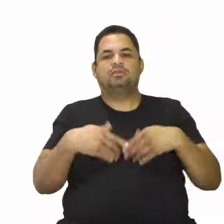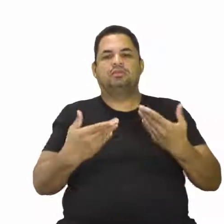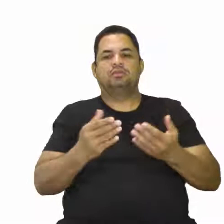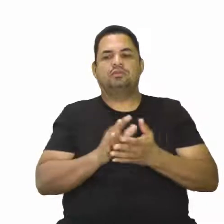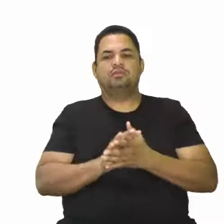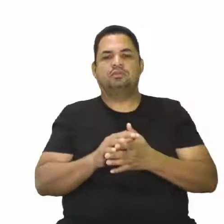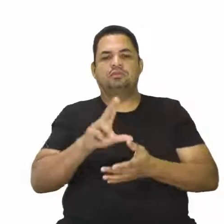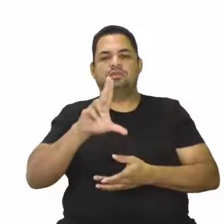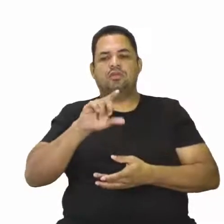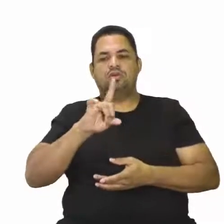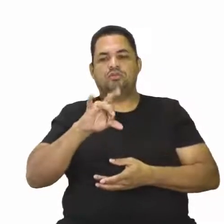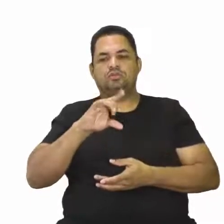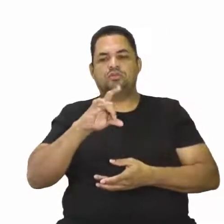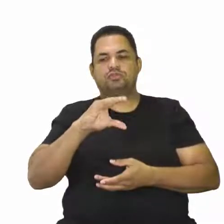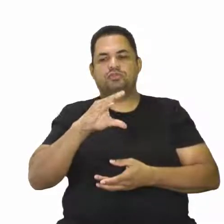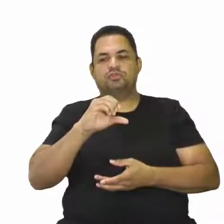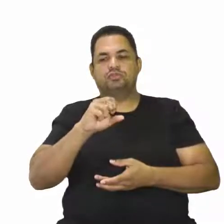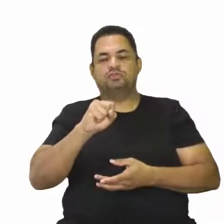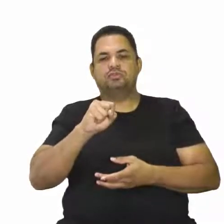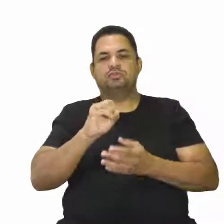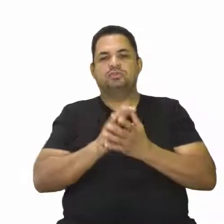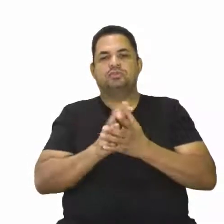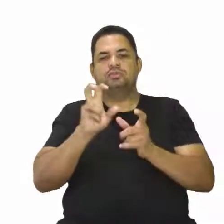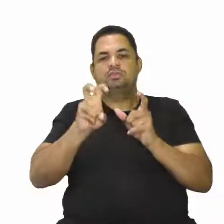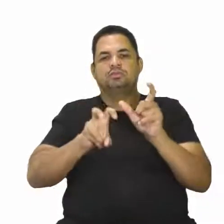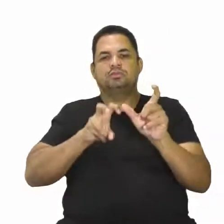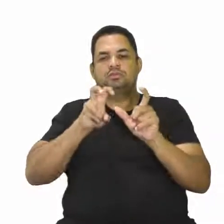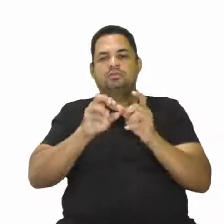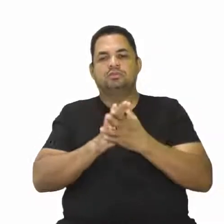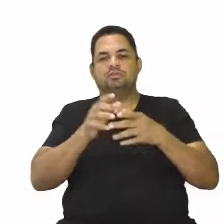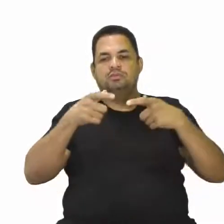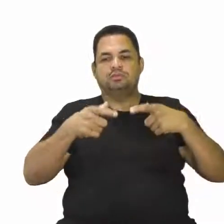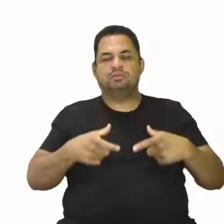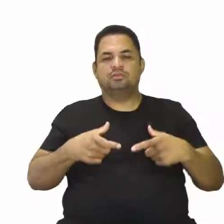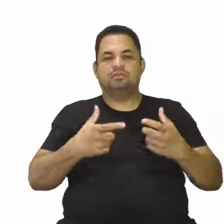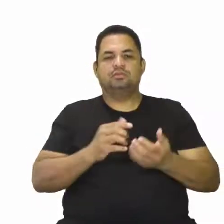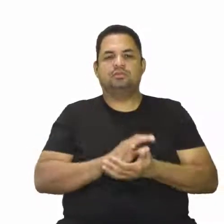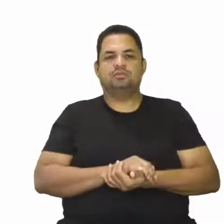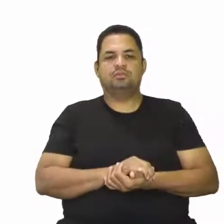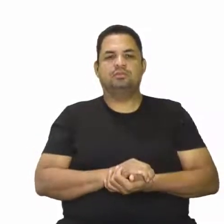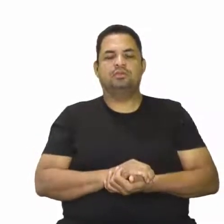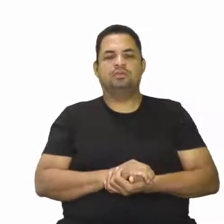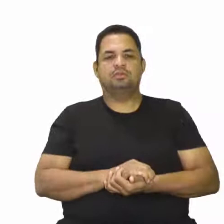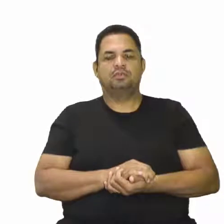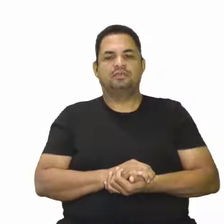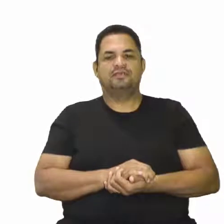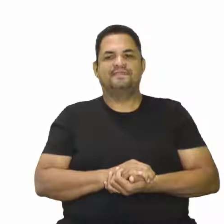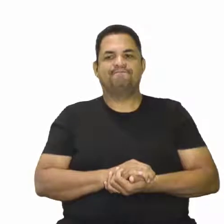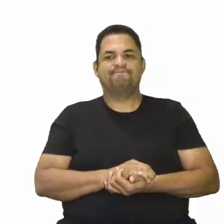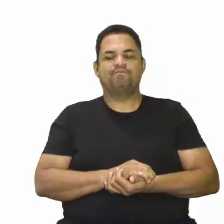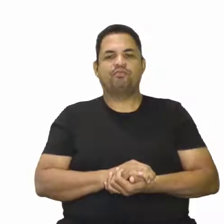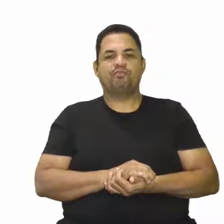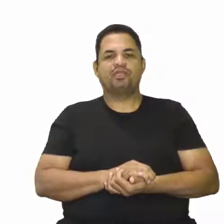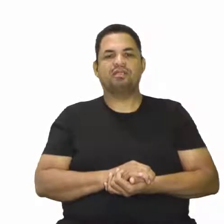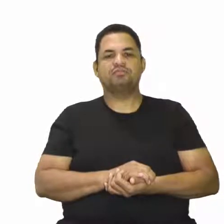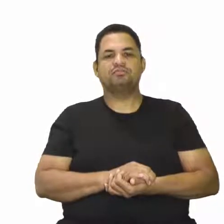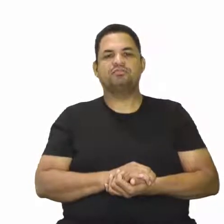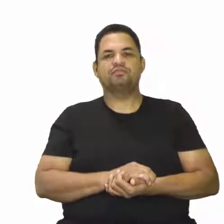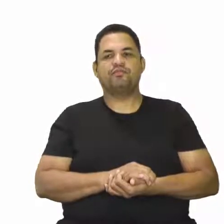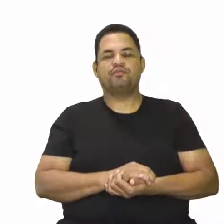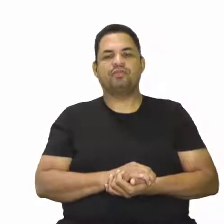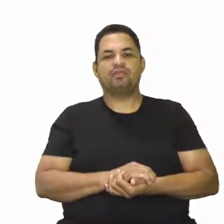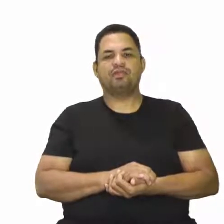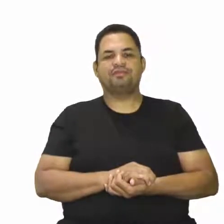as locuções adverbiais de lugar. Desde lejos, en lo